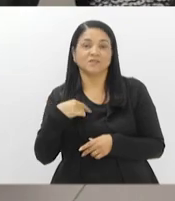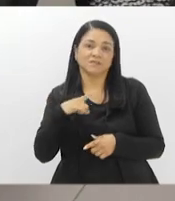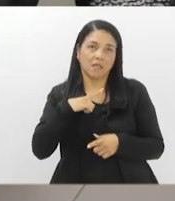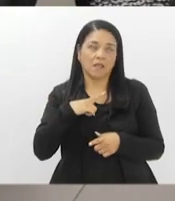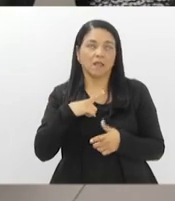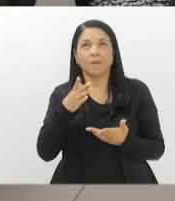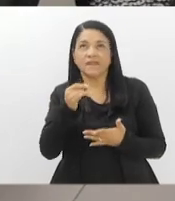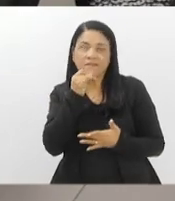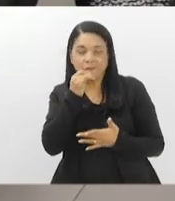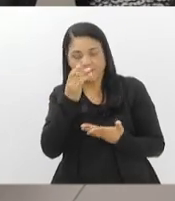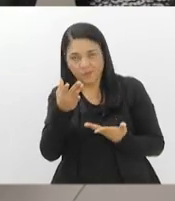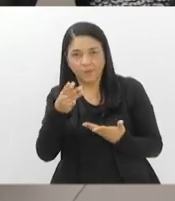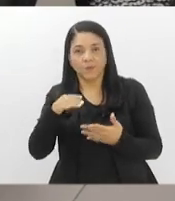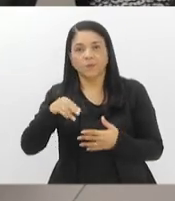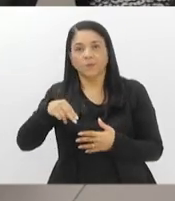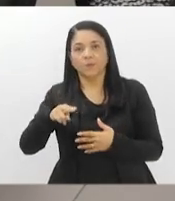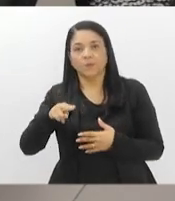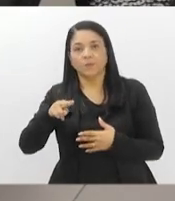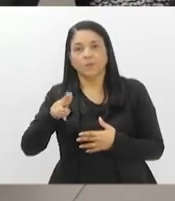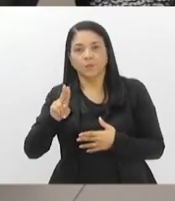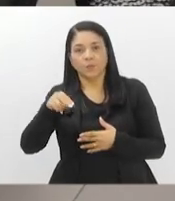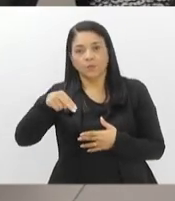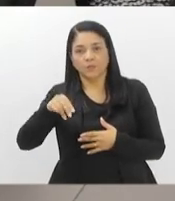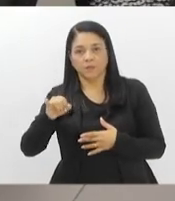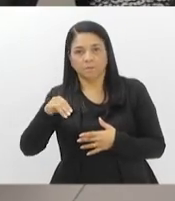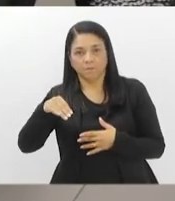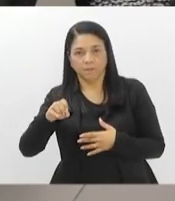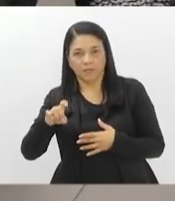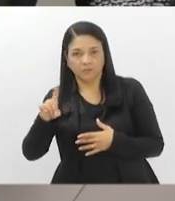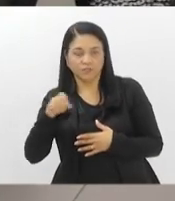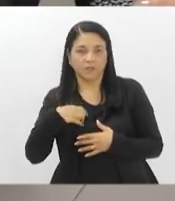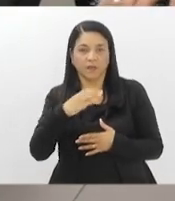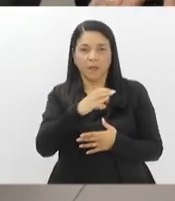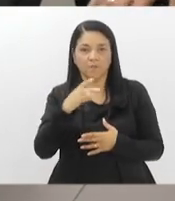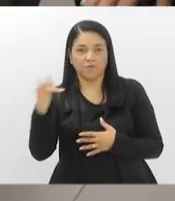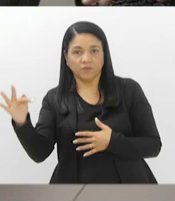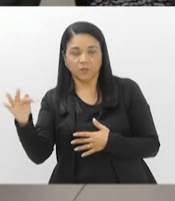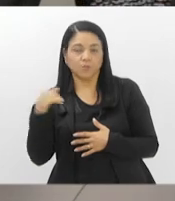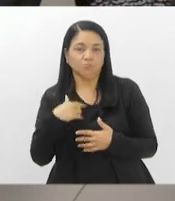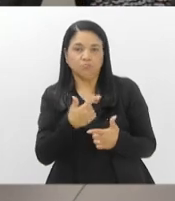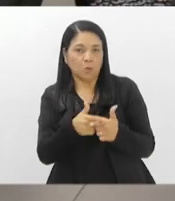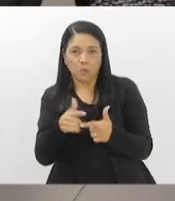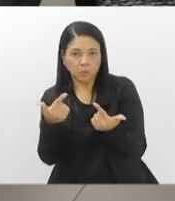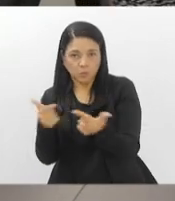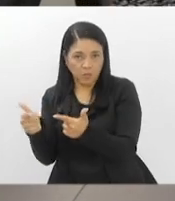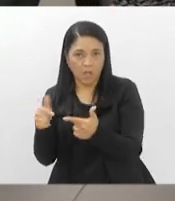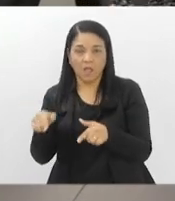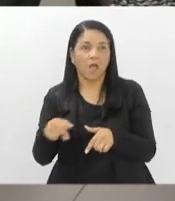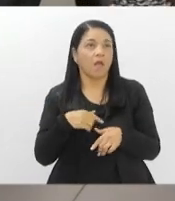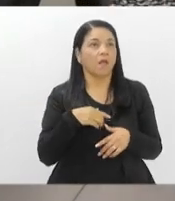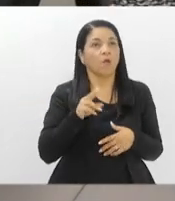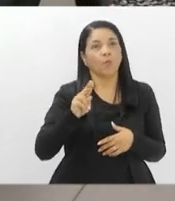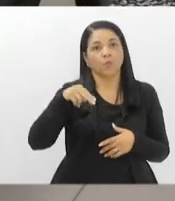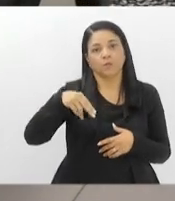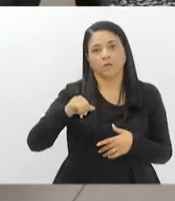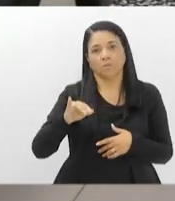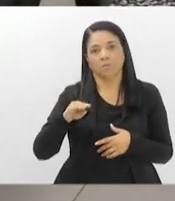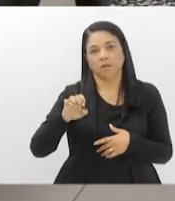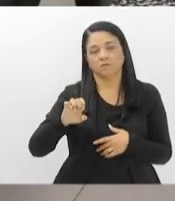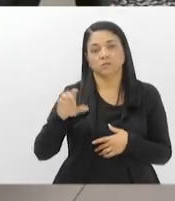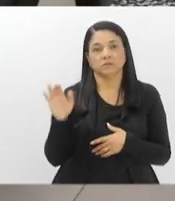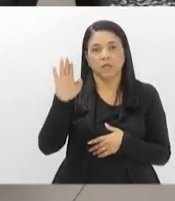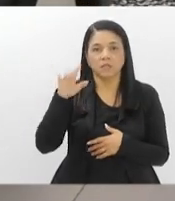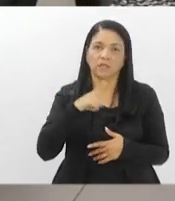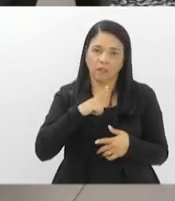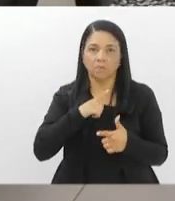dando Exemplo né a das Serrana dá de Cabo Frio não dá quer dizer então realmente precisa saber como